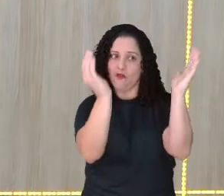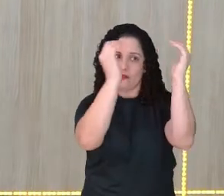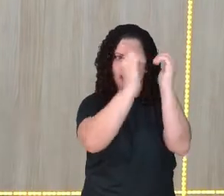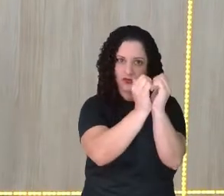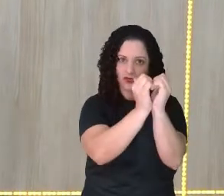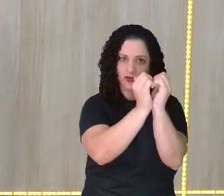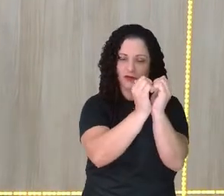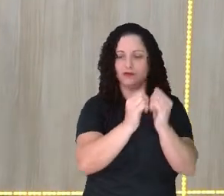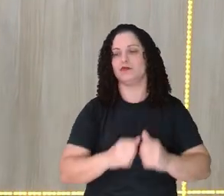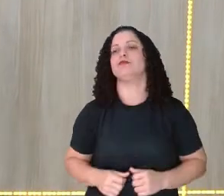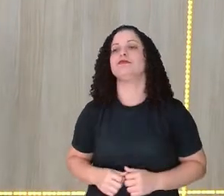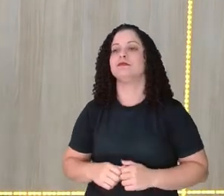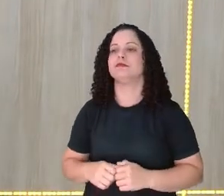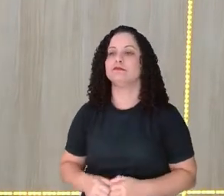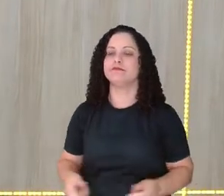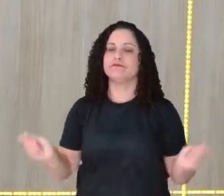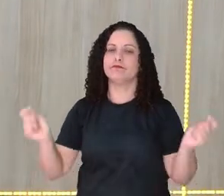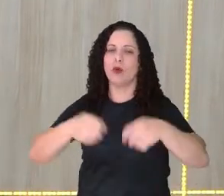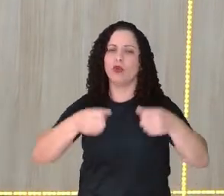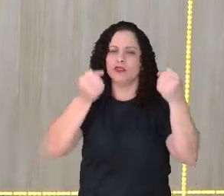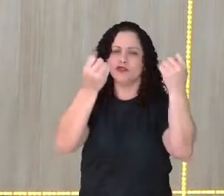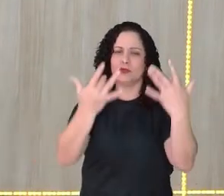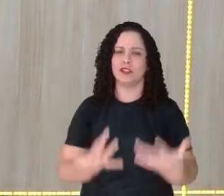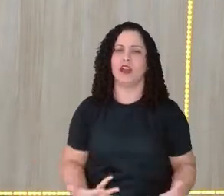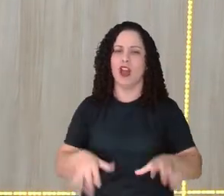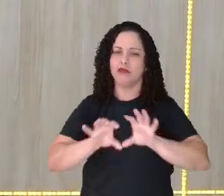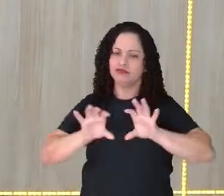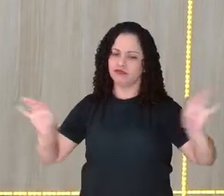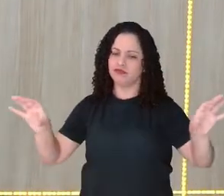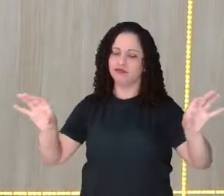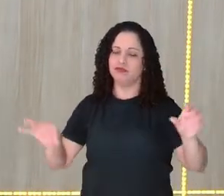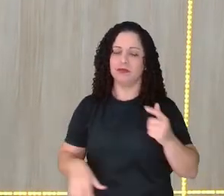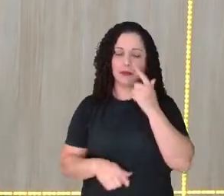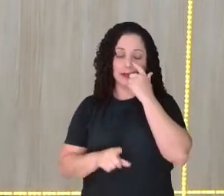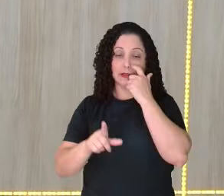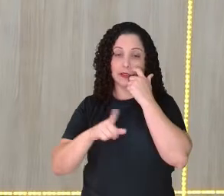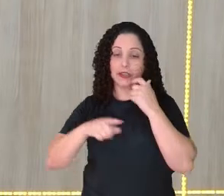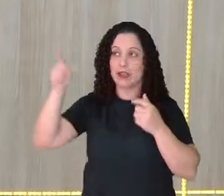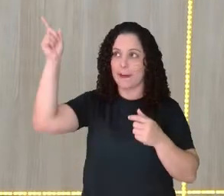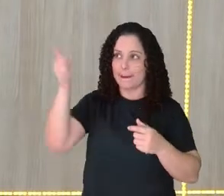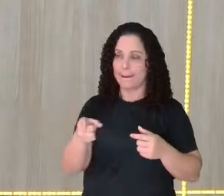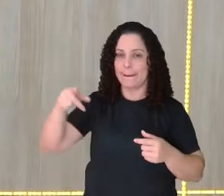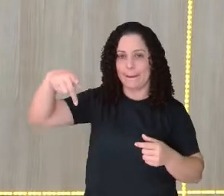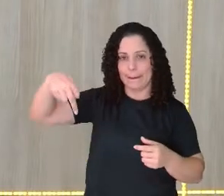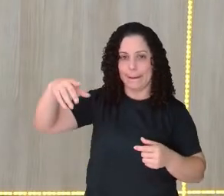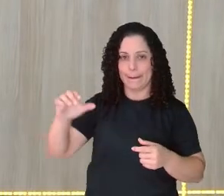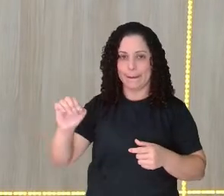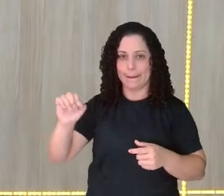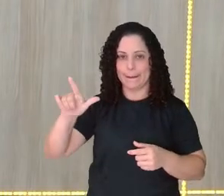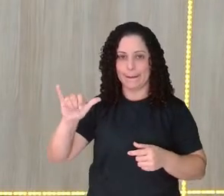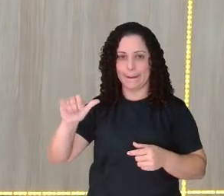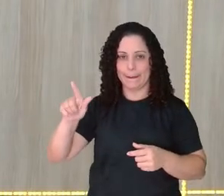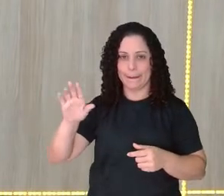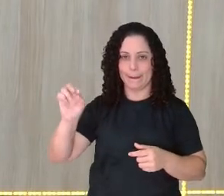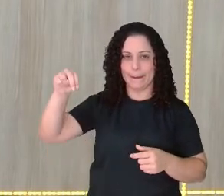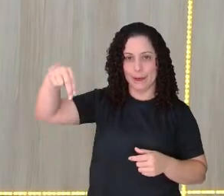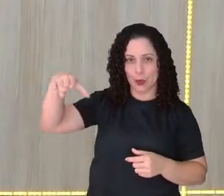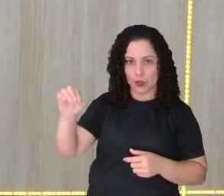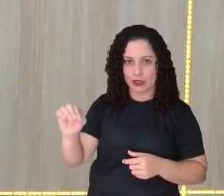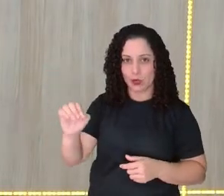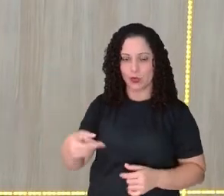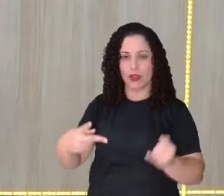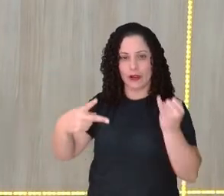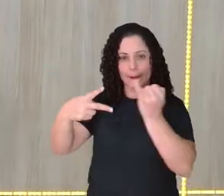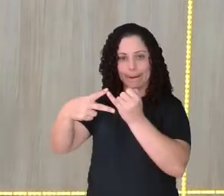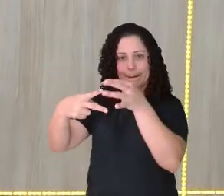Então, a gente pode classificar, né, e definir também aí os polígonos como a separação aí do